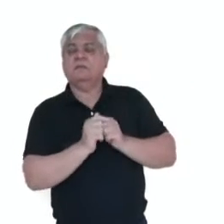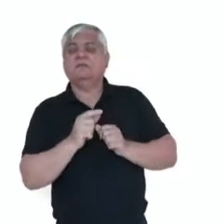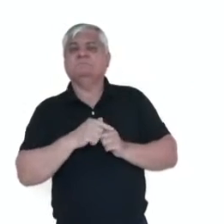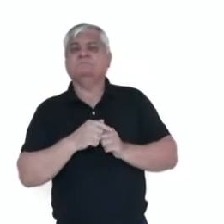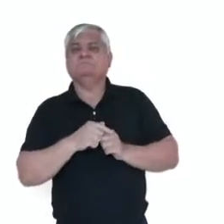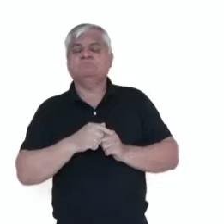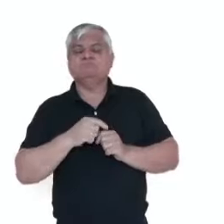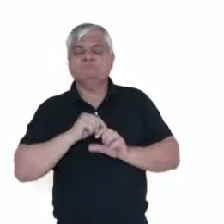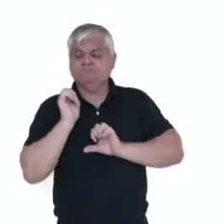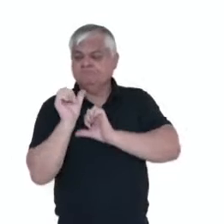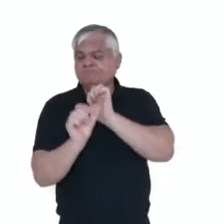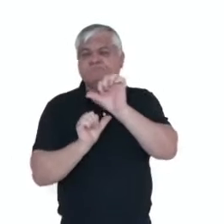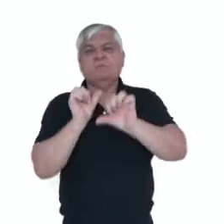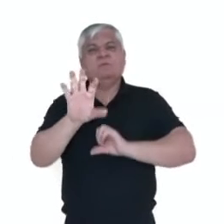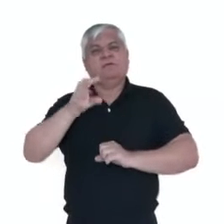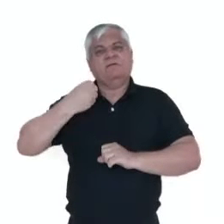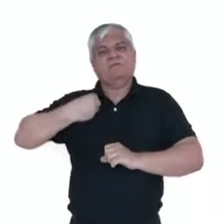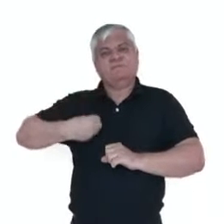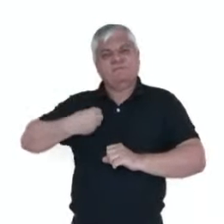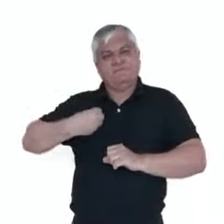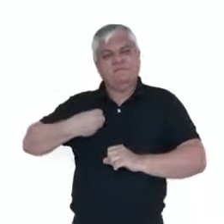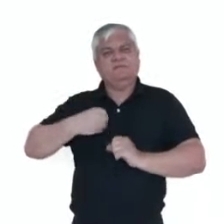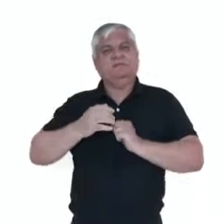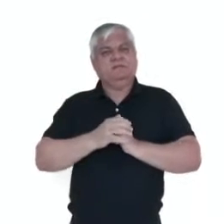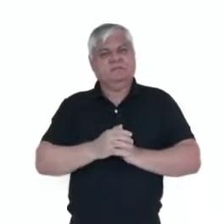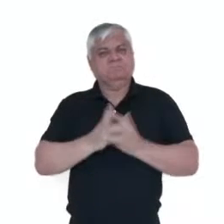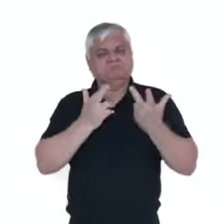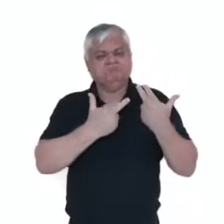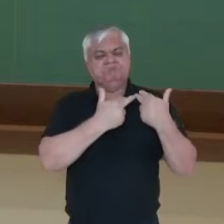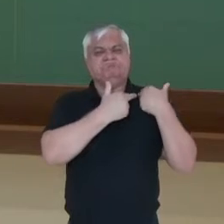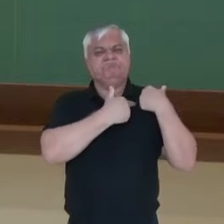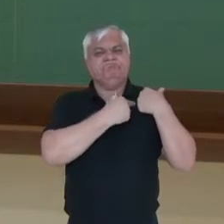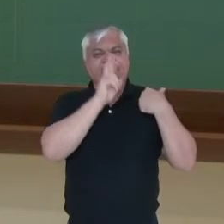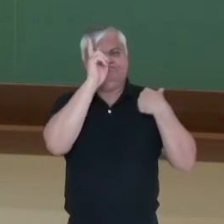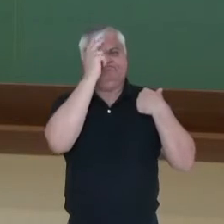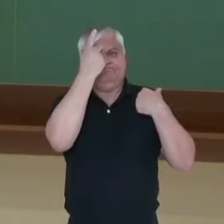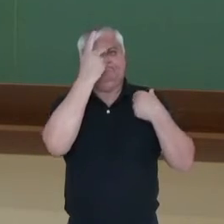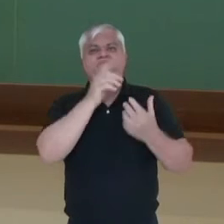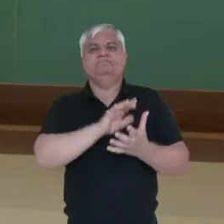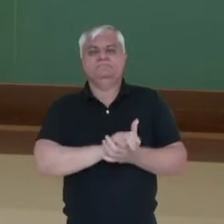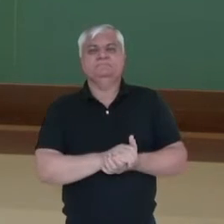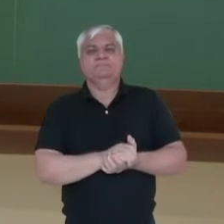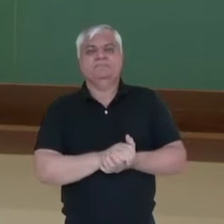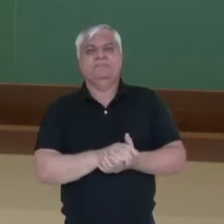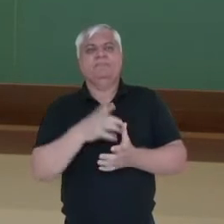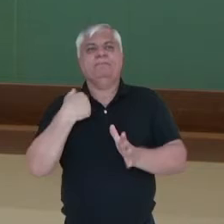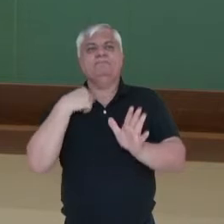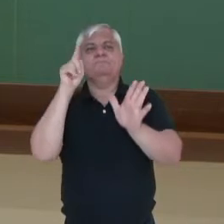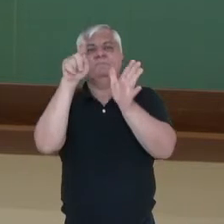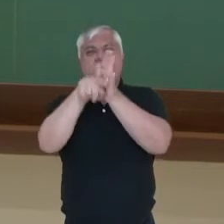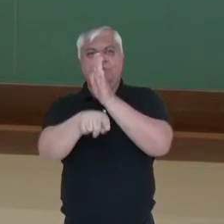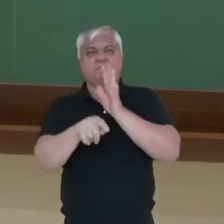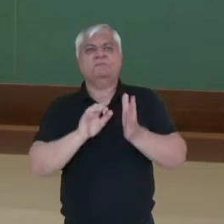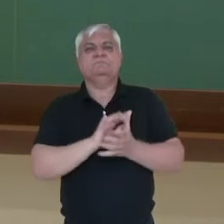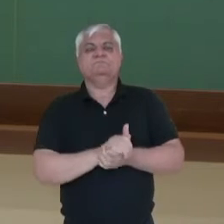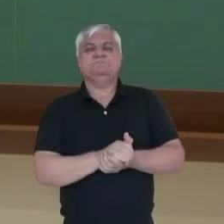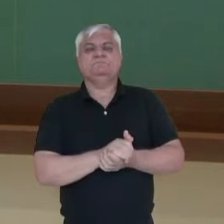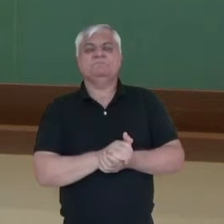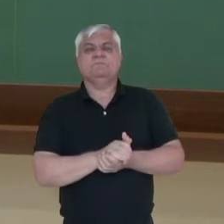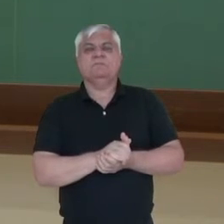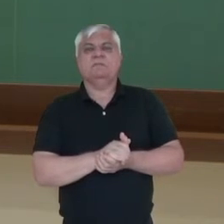reconstruir nossas vidas de maneira mais ambientalmente responsável. Então, a pergunta que eu te faço é: